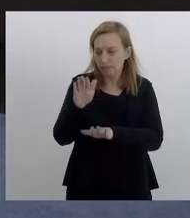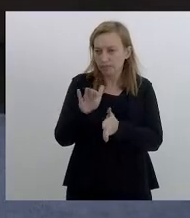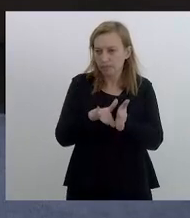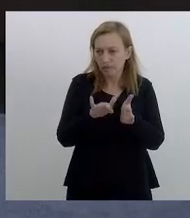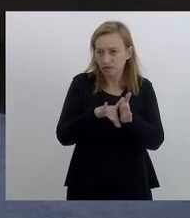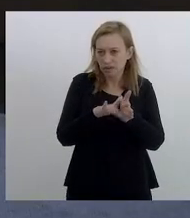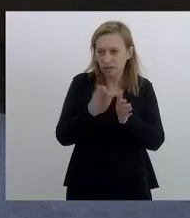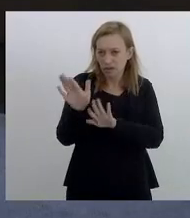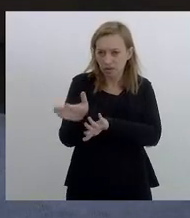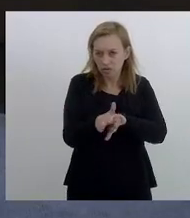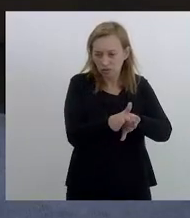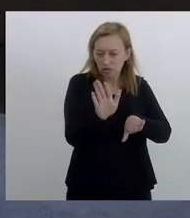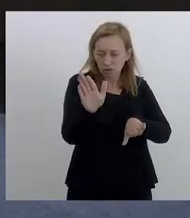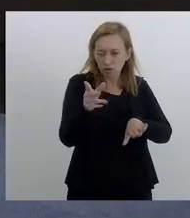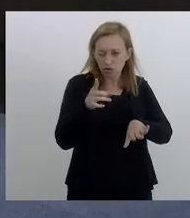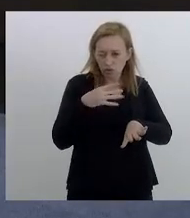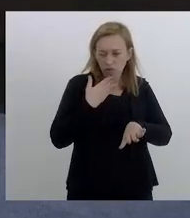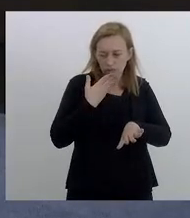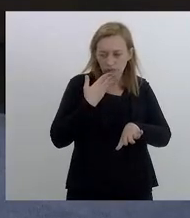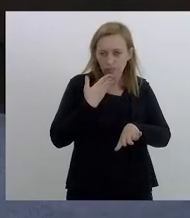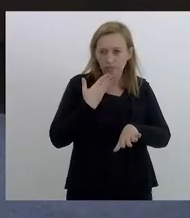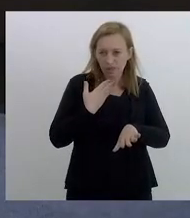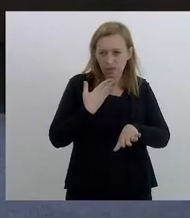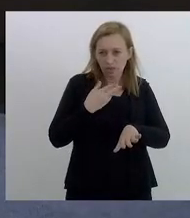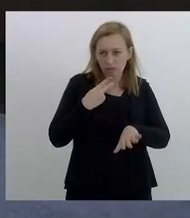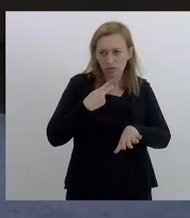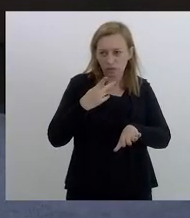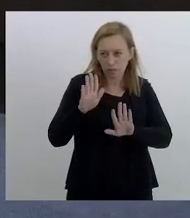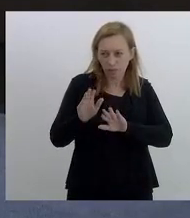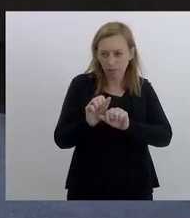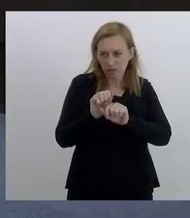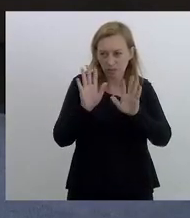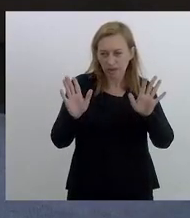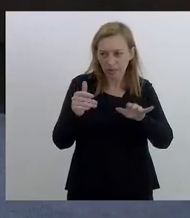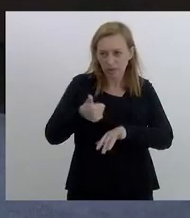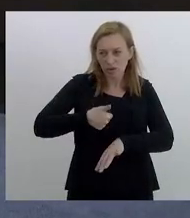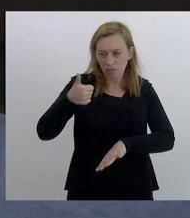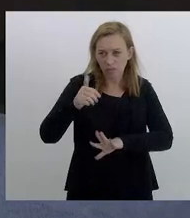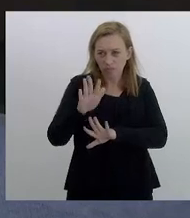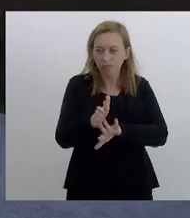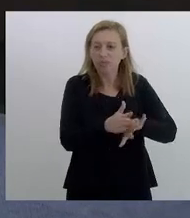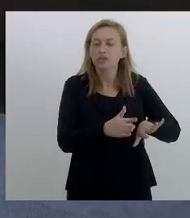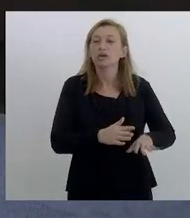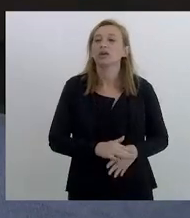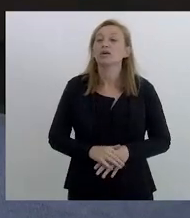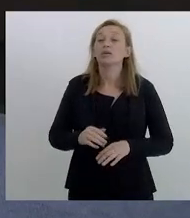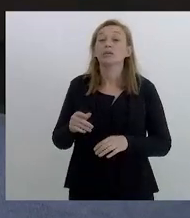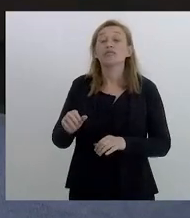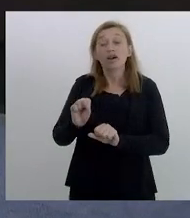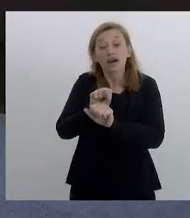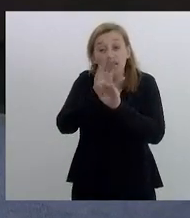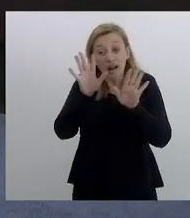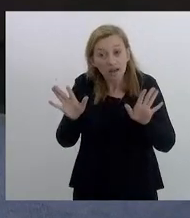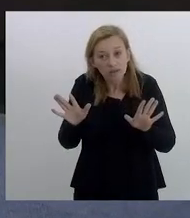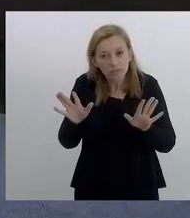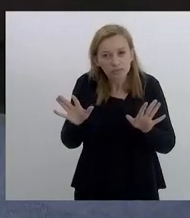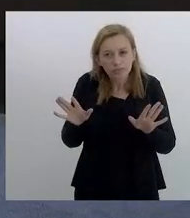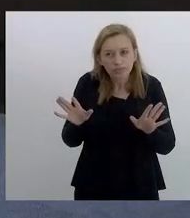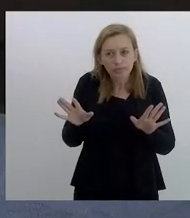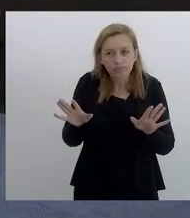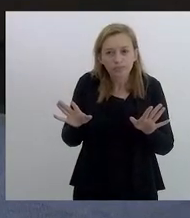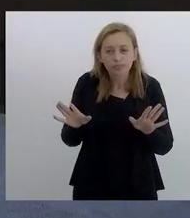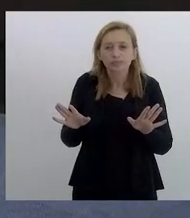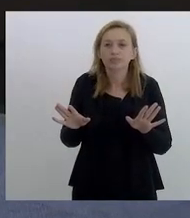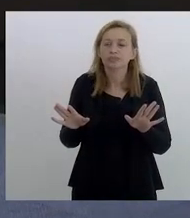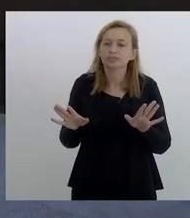gasto. Não, só, por favor, para esclarecer. Para esclarecer, porque... Para ficar claro, porque senão não... Eu vou